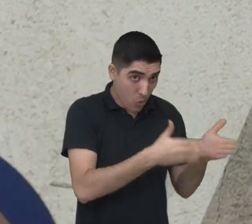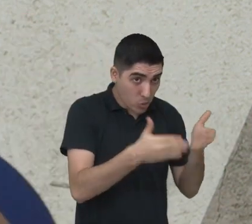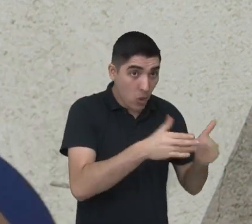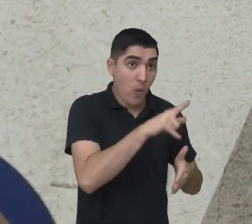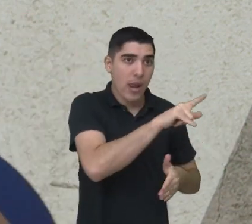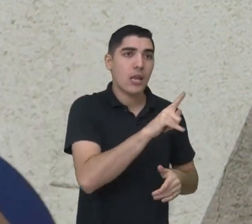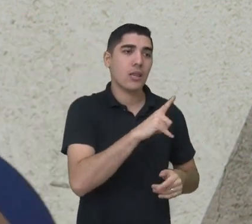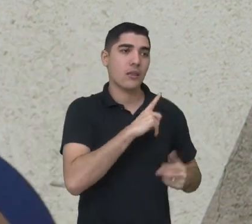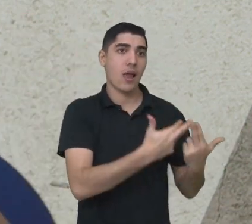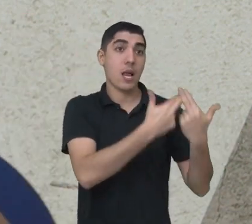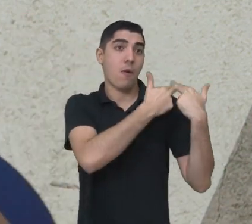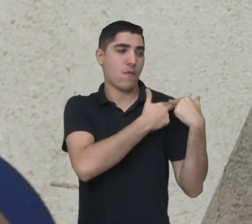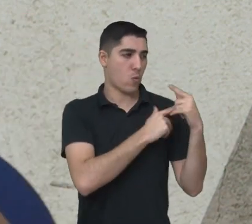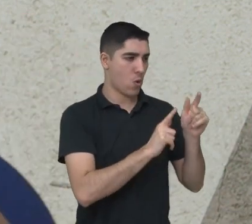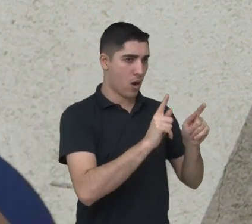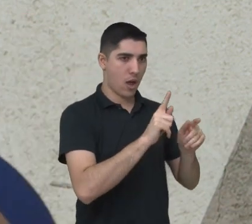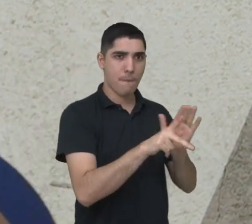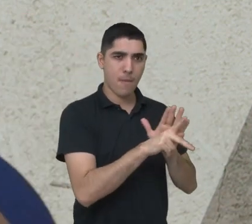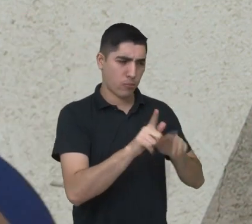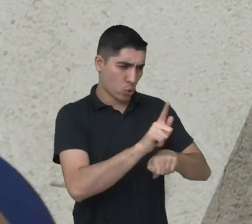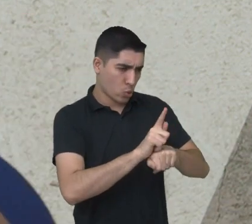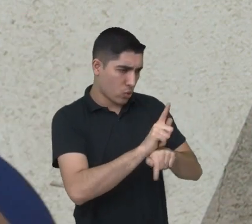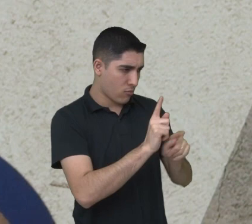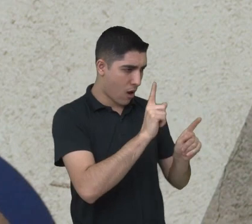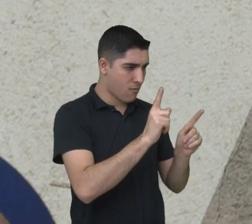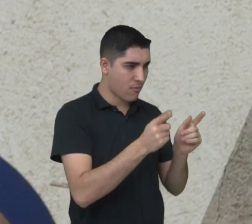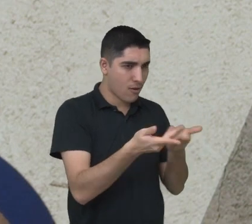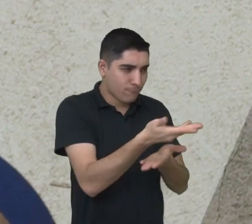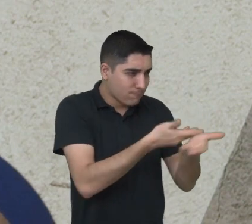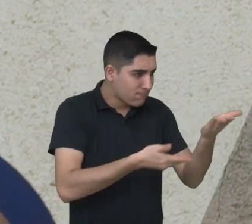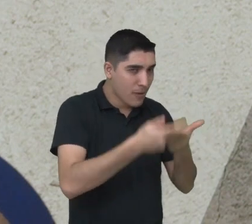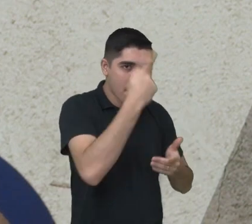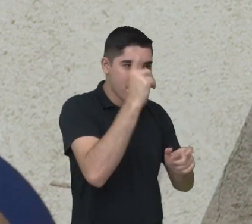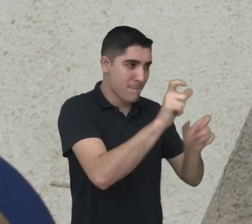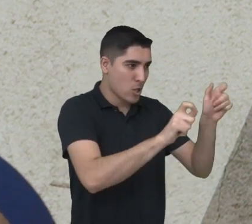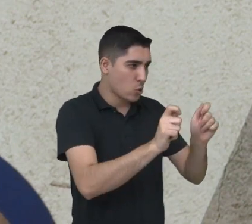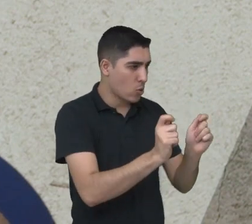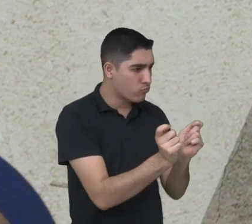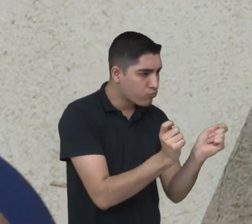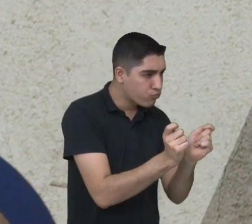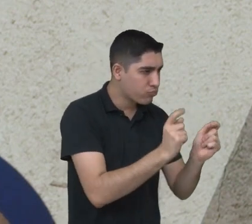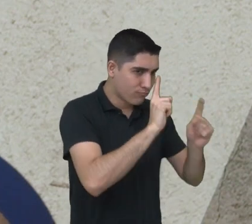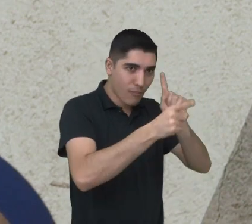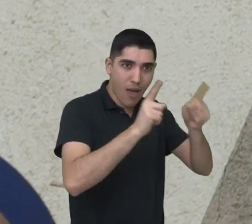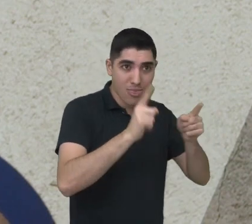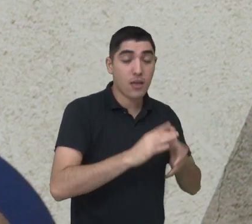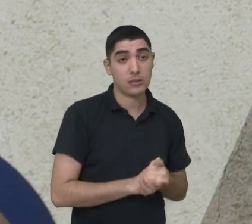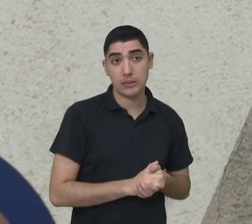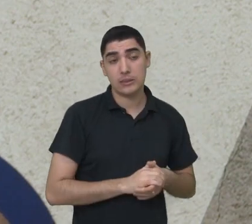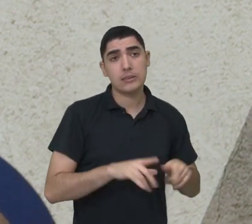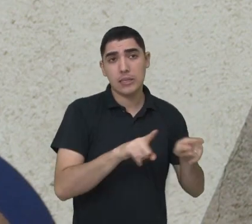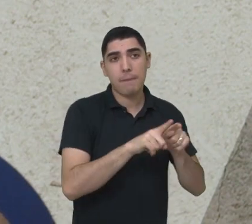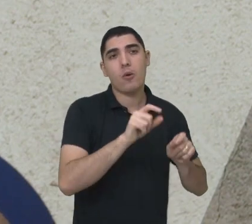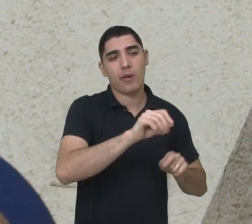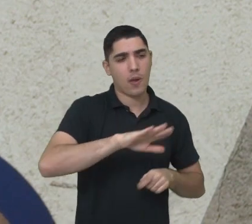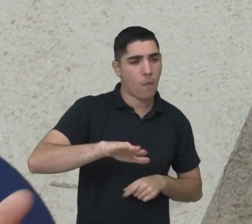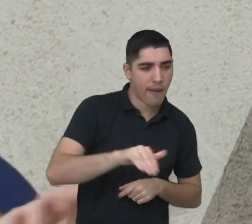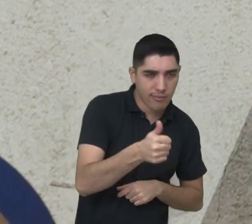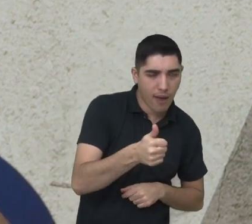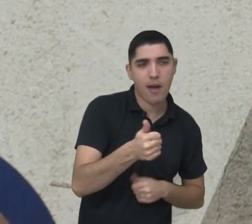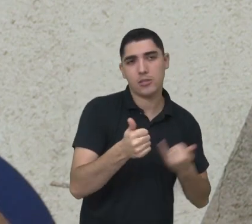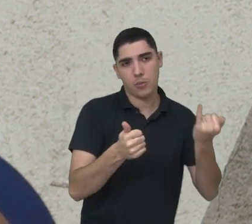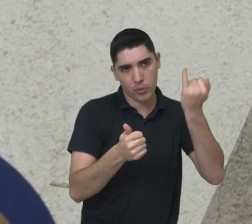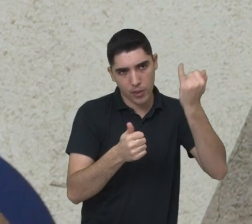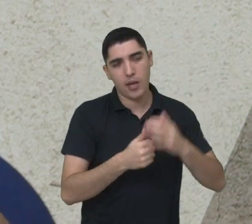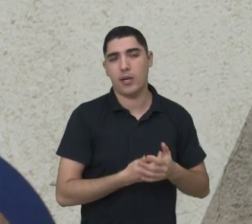acaba tendo essa importância dentro de uma organização. Além de toda a questão da gestão de qualidade, né? A gestão da